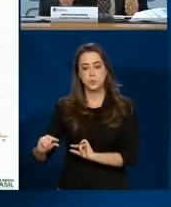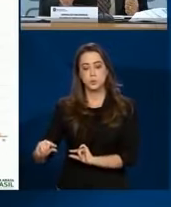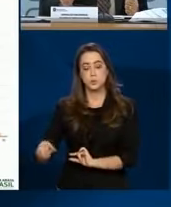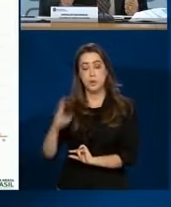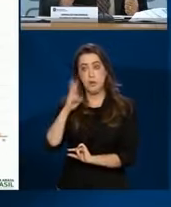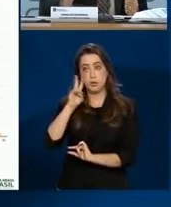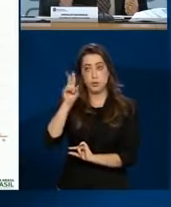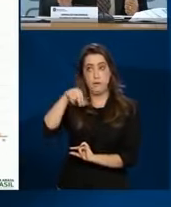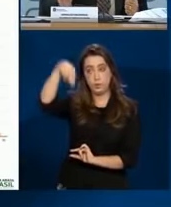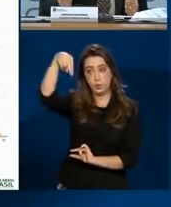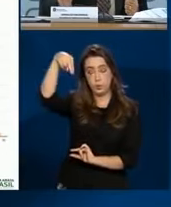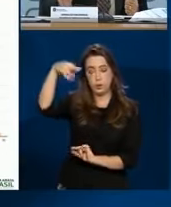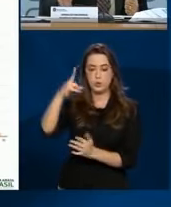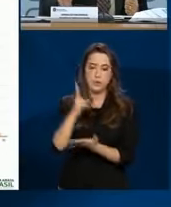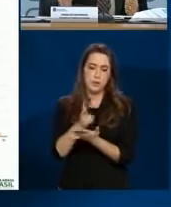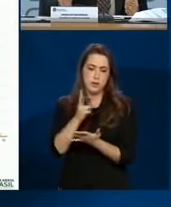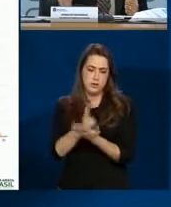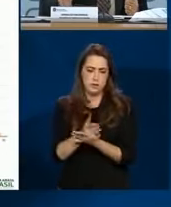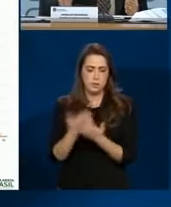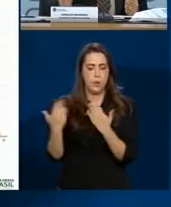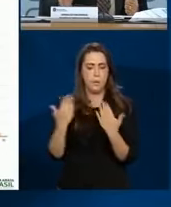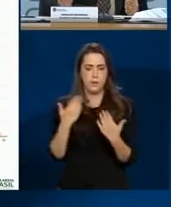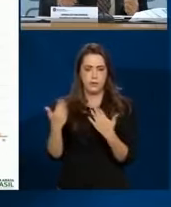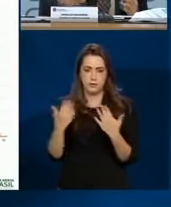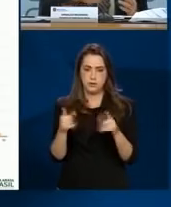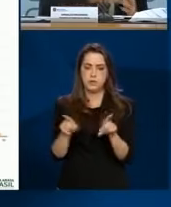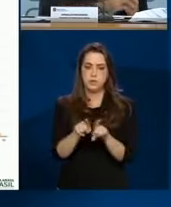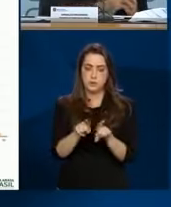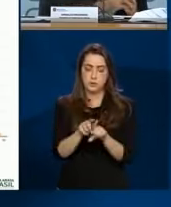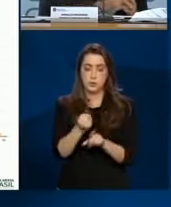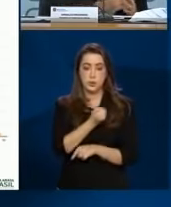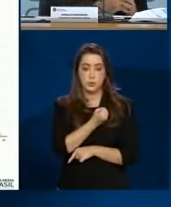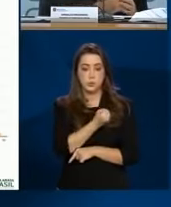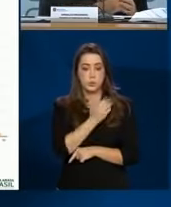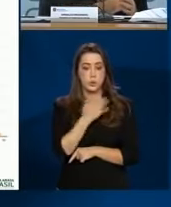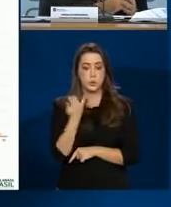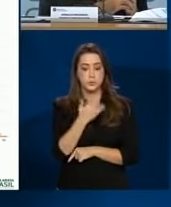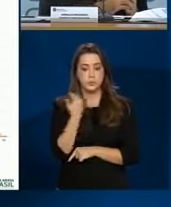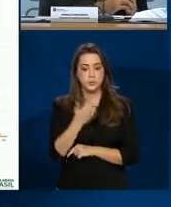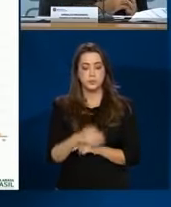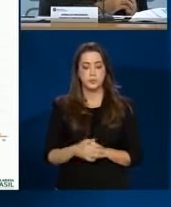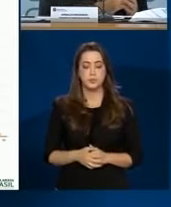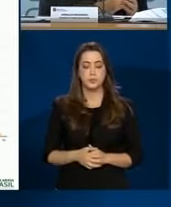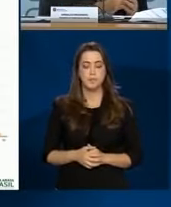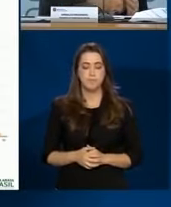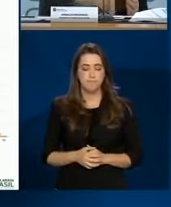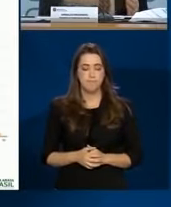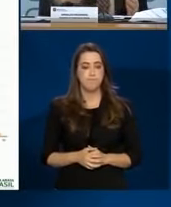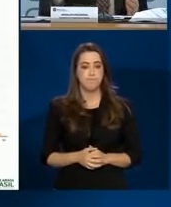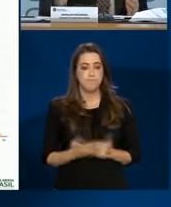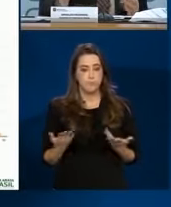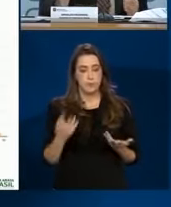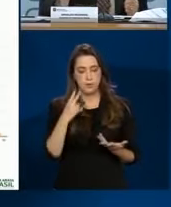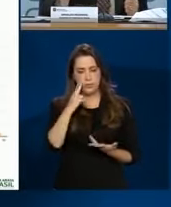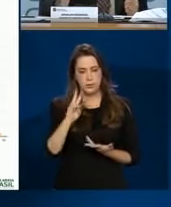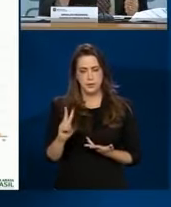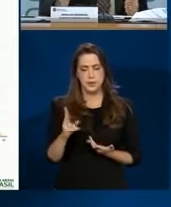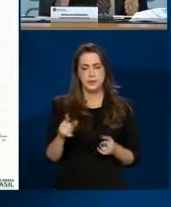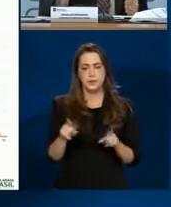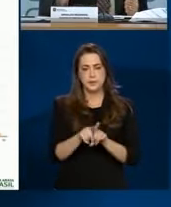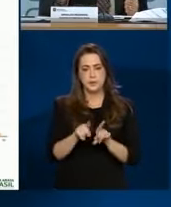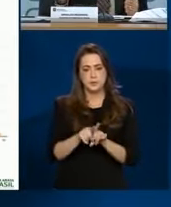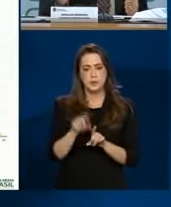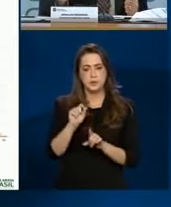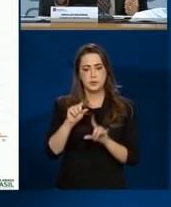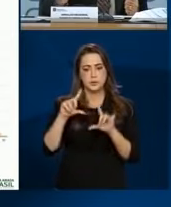região norte. A mesma coisa quando a gente avalia os óbitos por SRAG na região norte, verificamos que nós